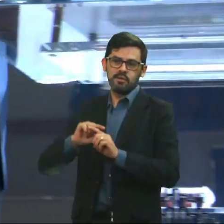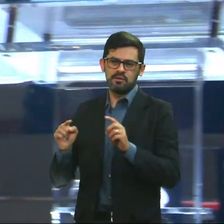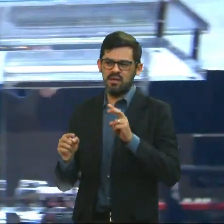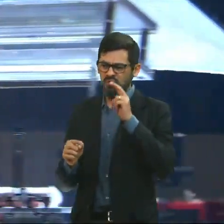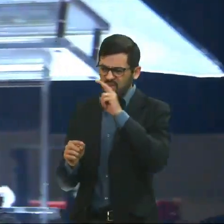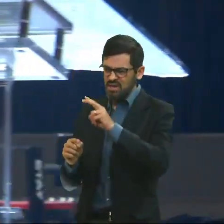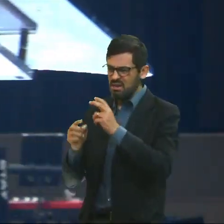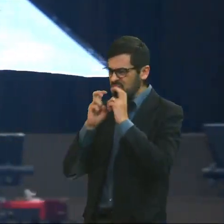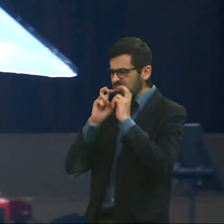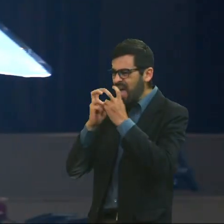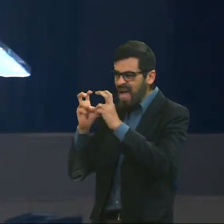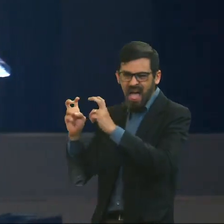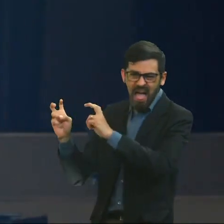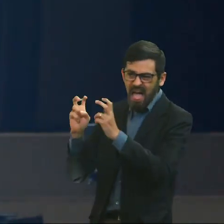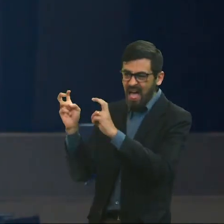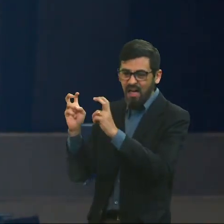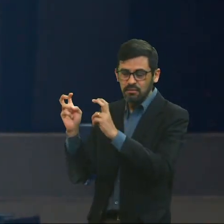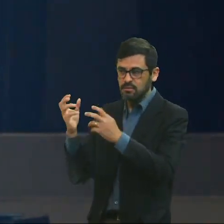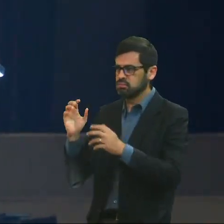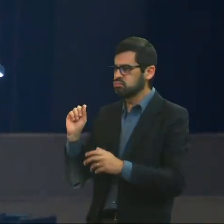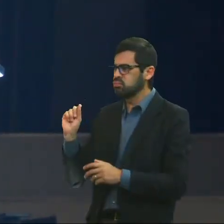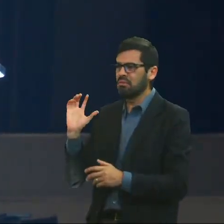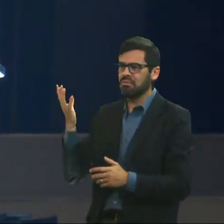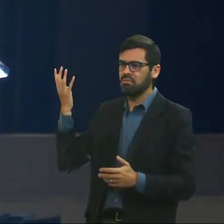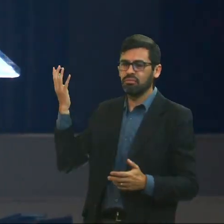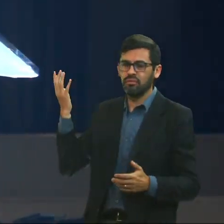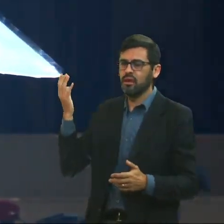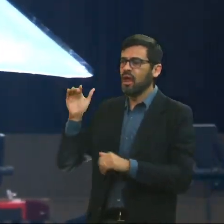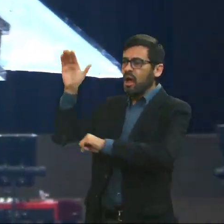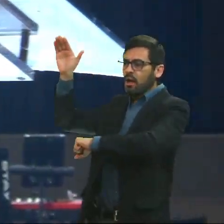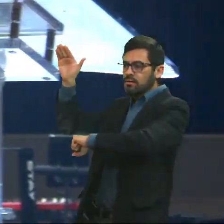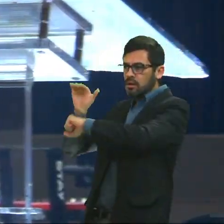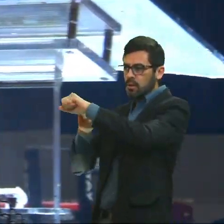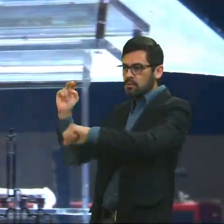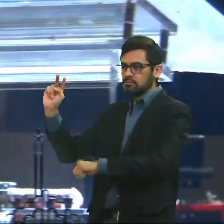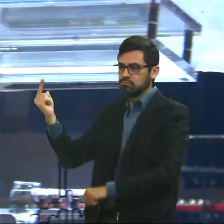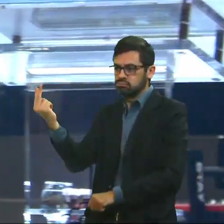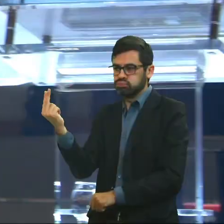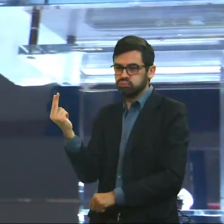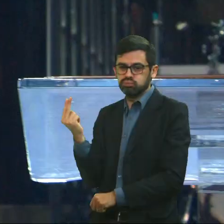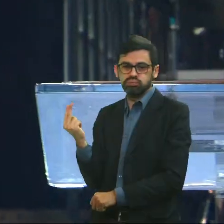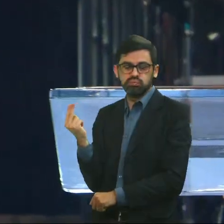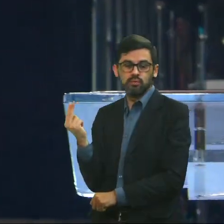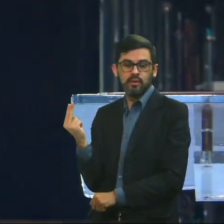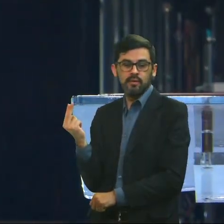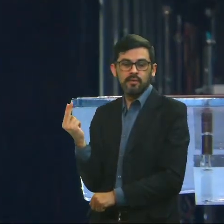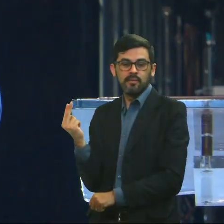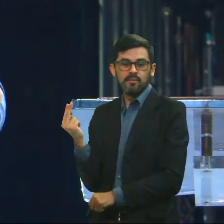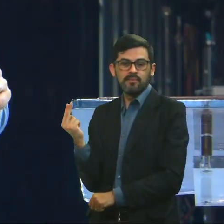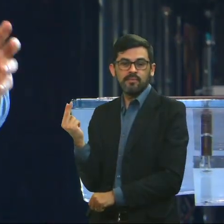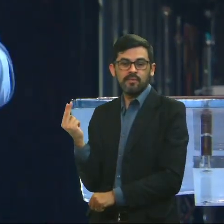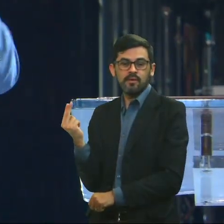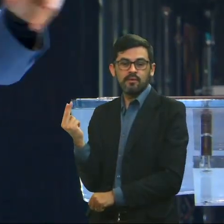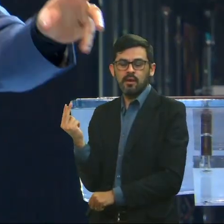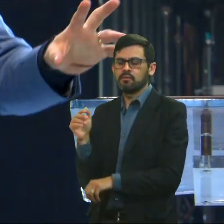uma gritaria lá em cima. Eu falei: meu Deus. Aí chamei. Aí fui conversar, eles